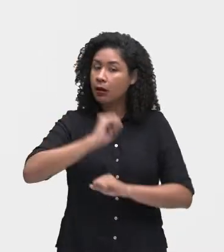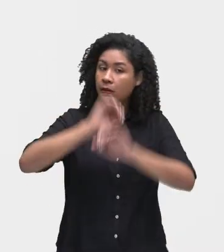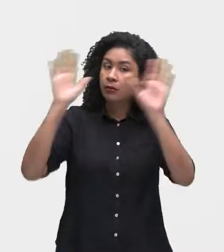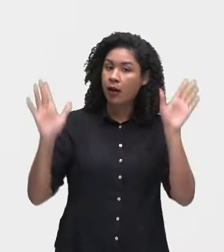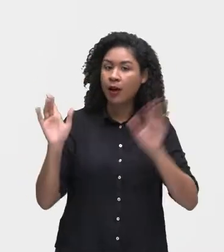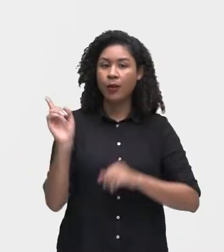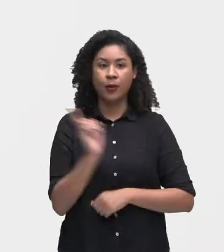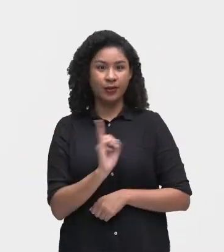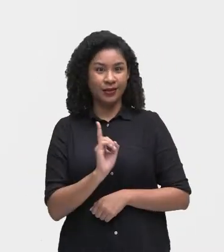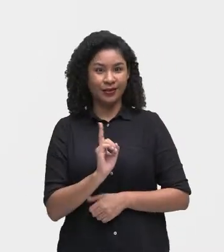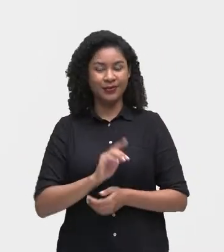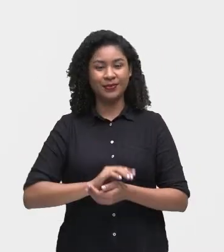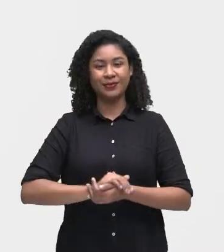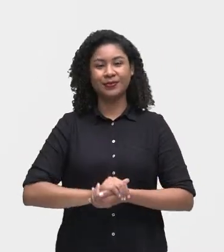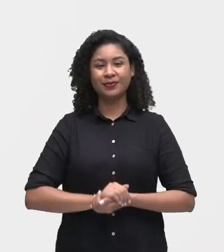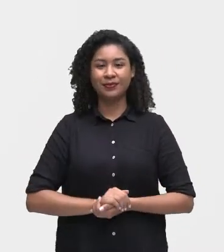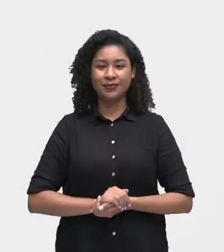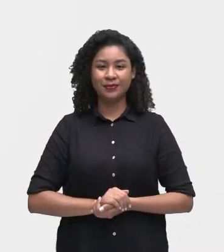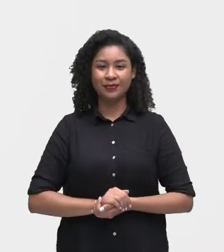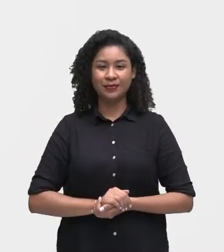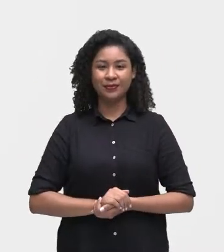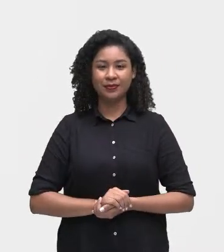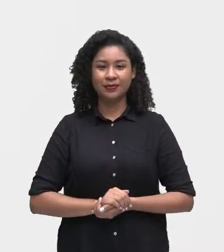conteúdo e responder a questão de forma correta.